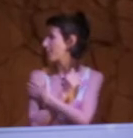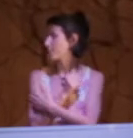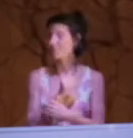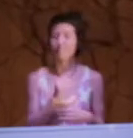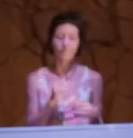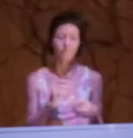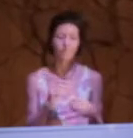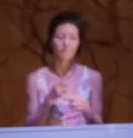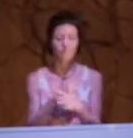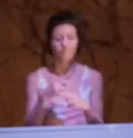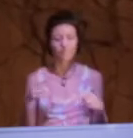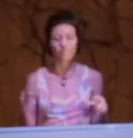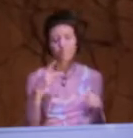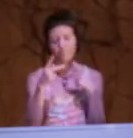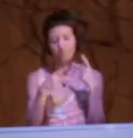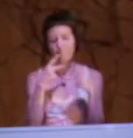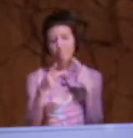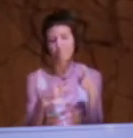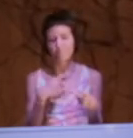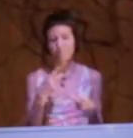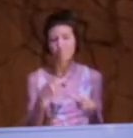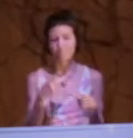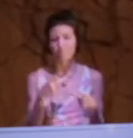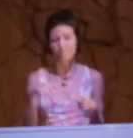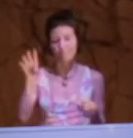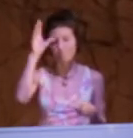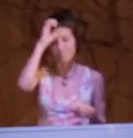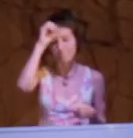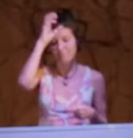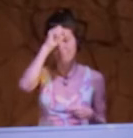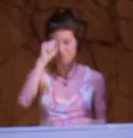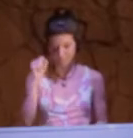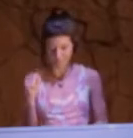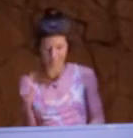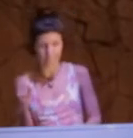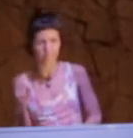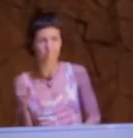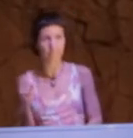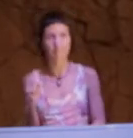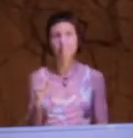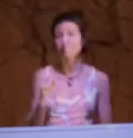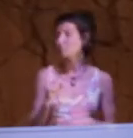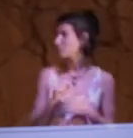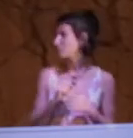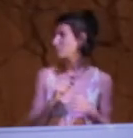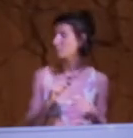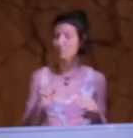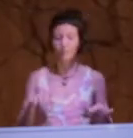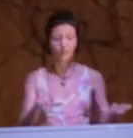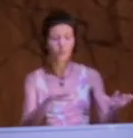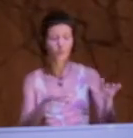gente conversou ontem, que passa por esse lado do mágico, da